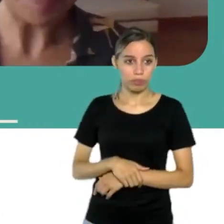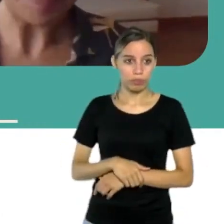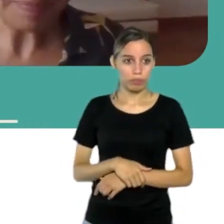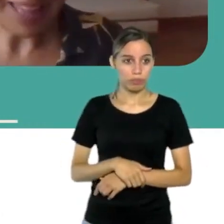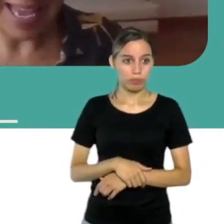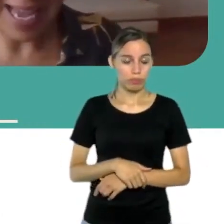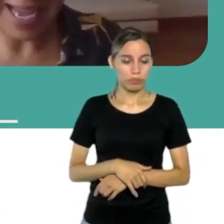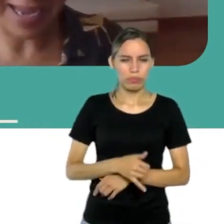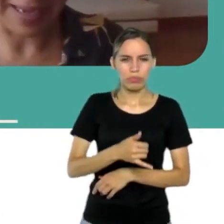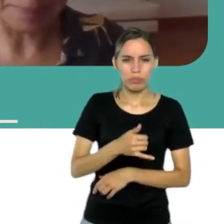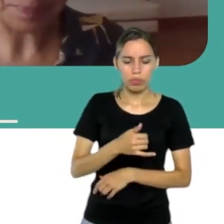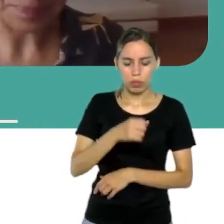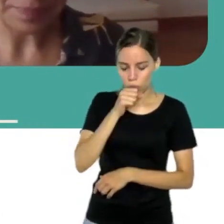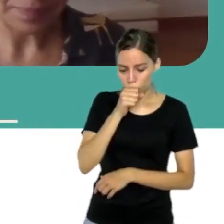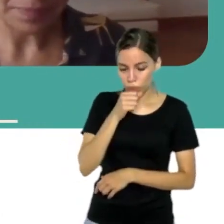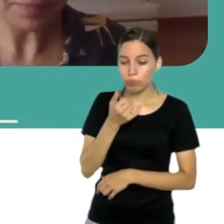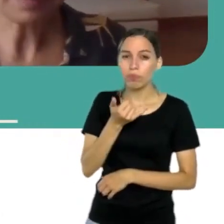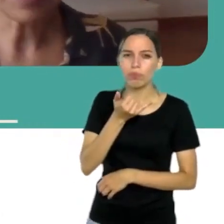Perdão.